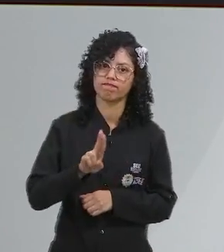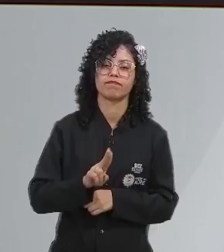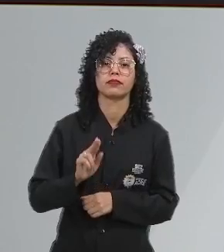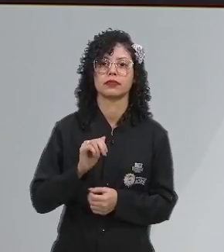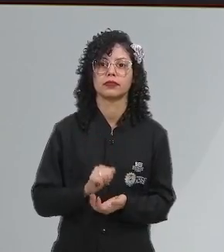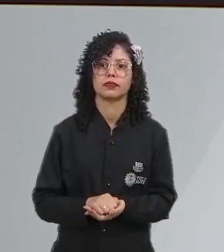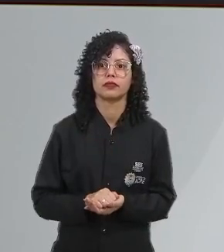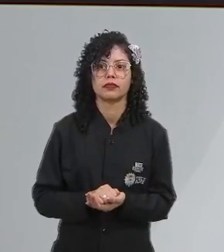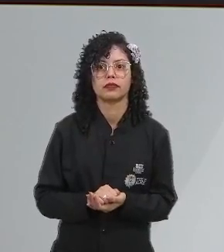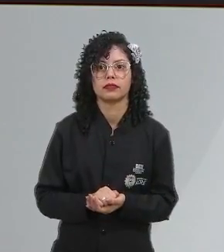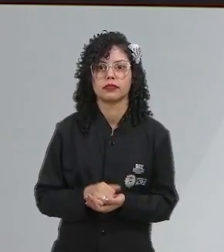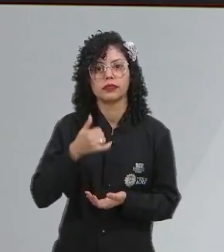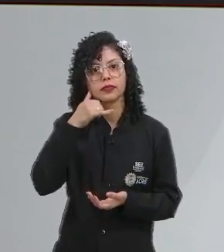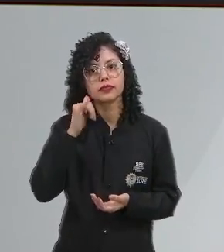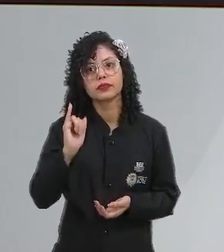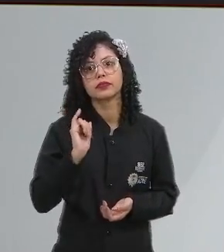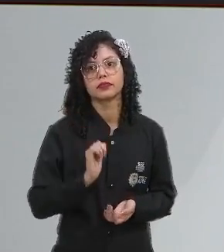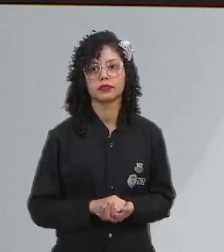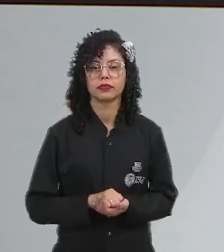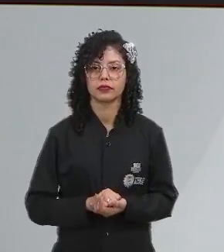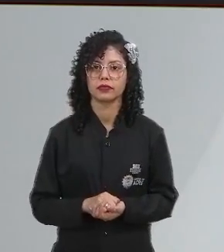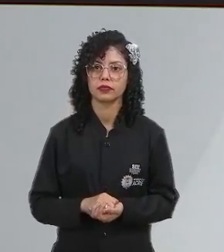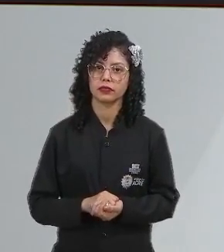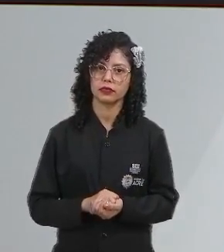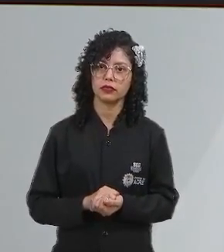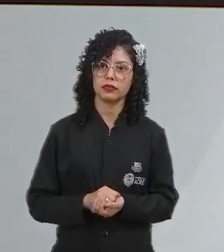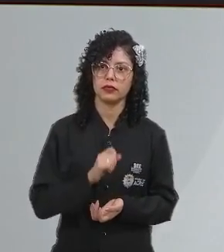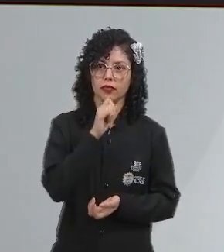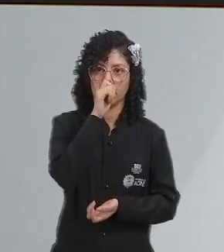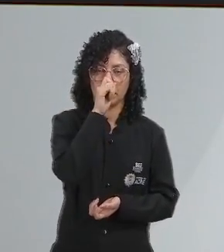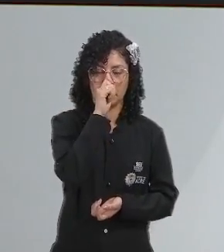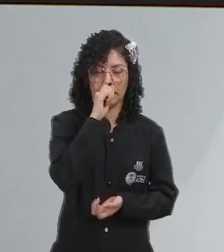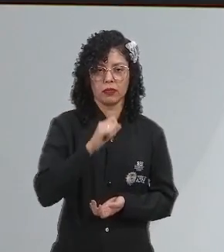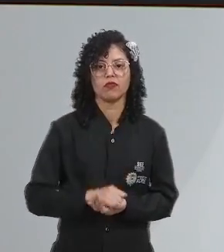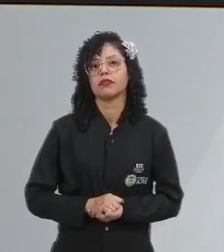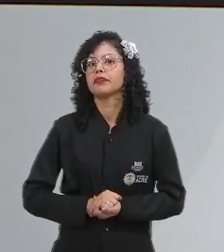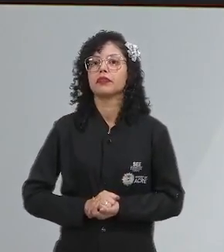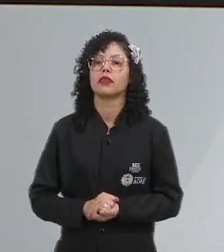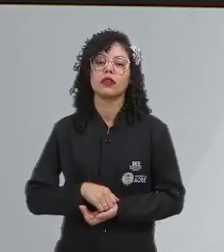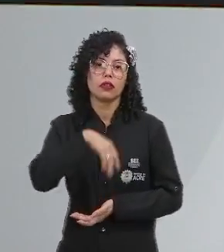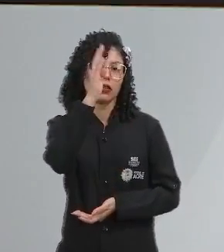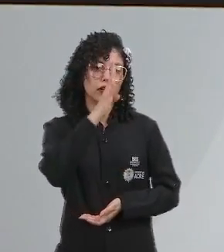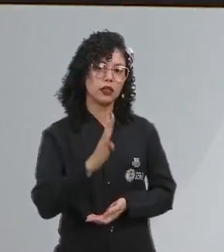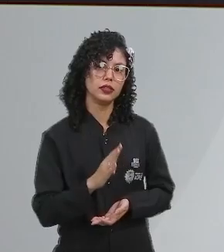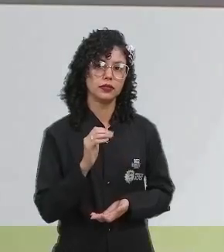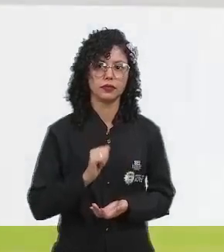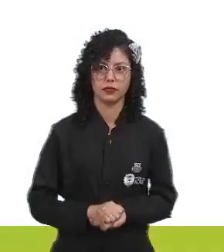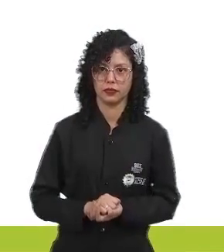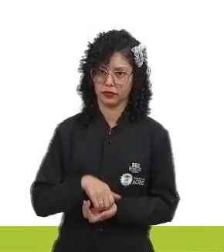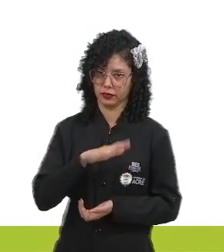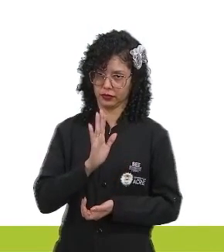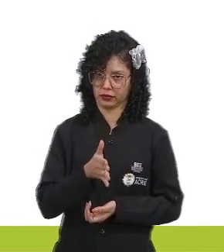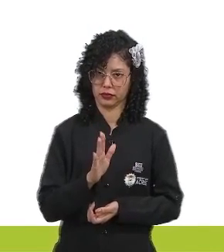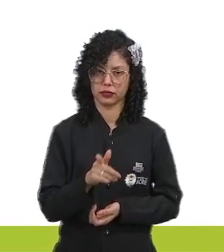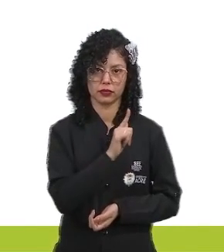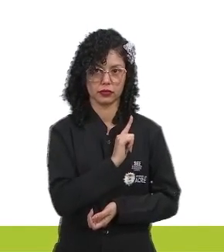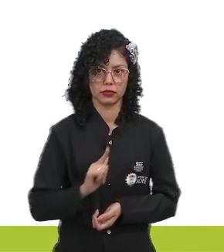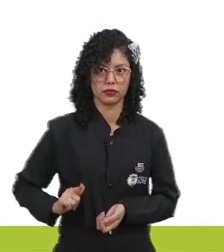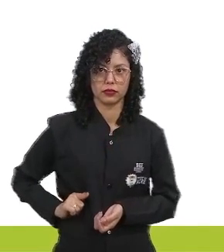vital e investe naquilo que é mais importante. Então, o Brasil, que era já um